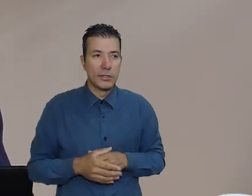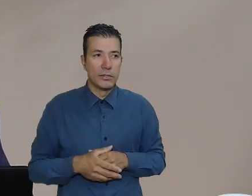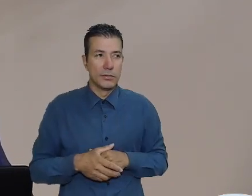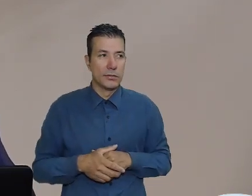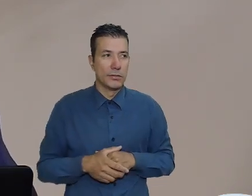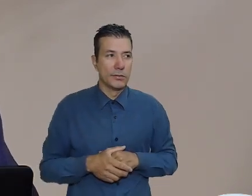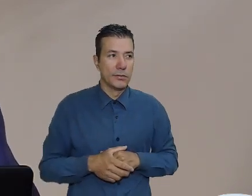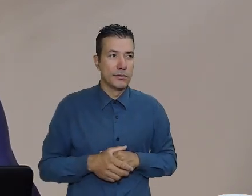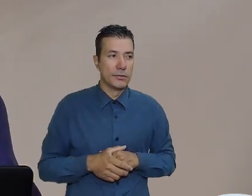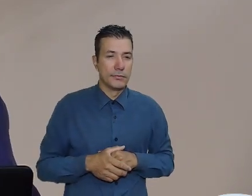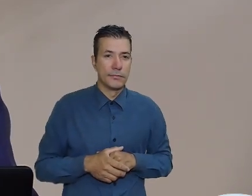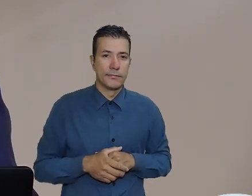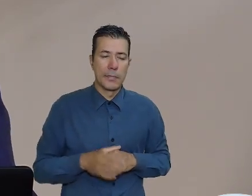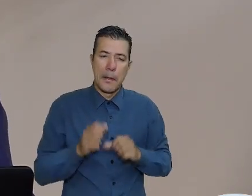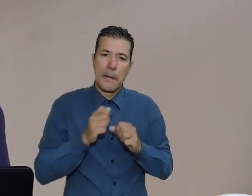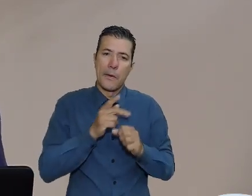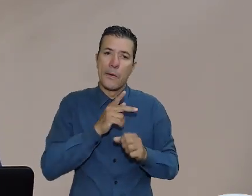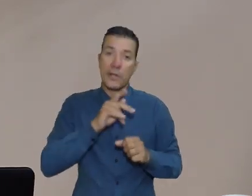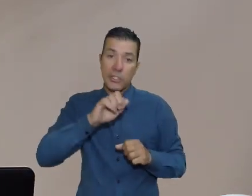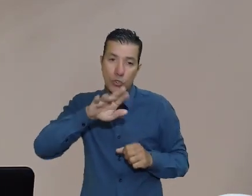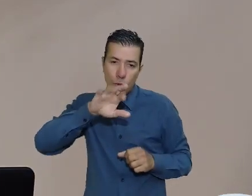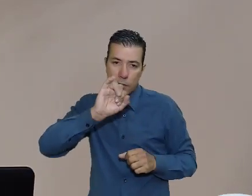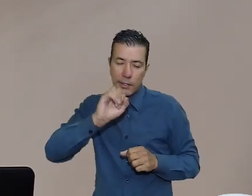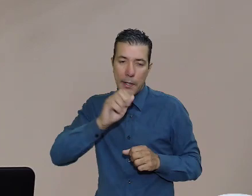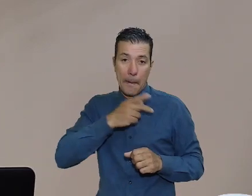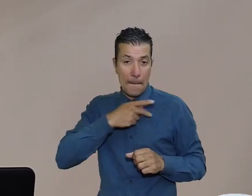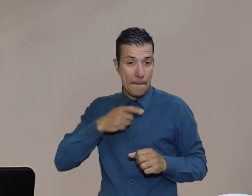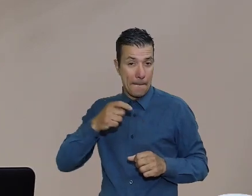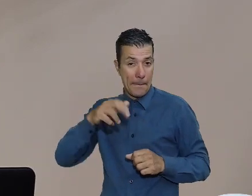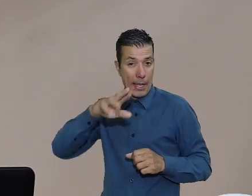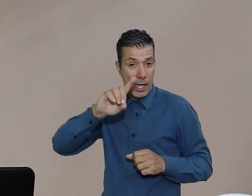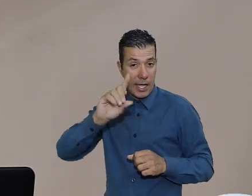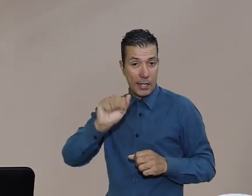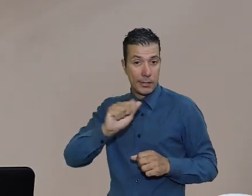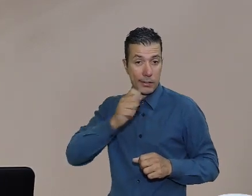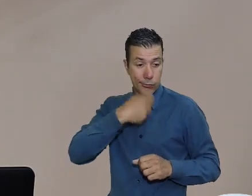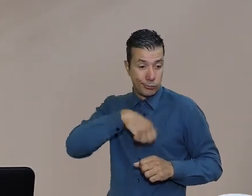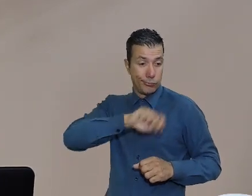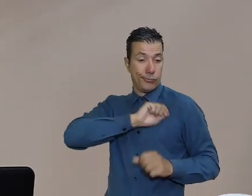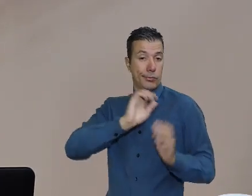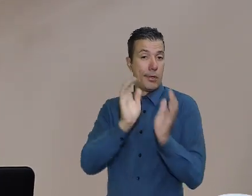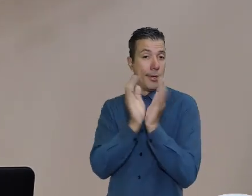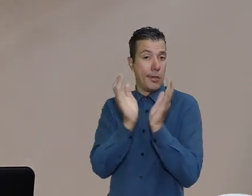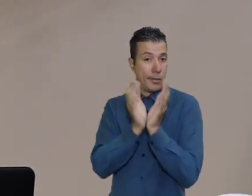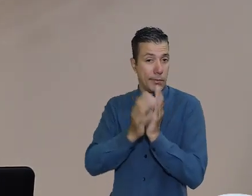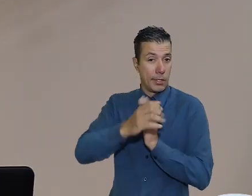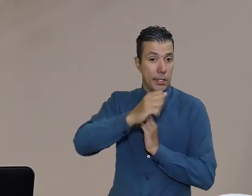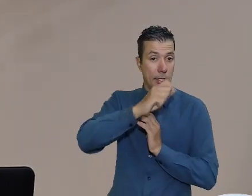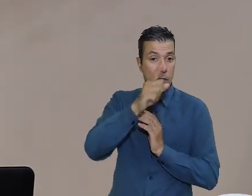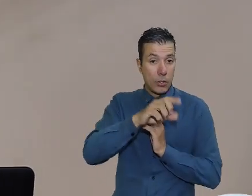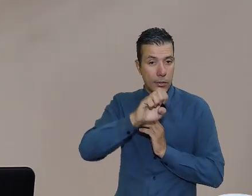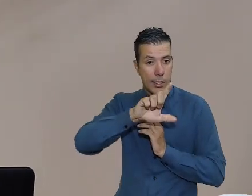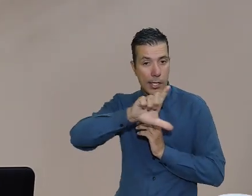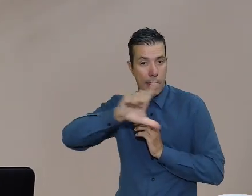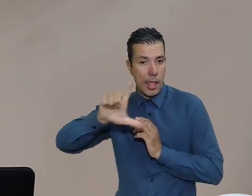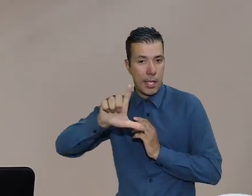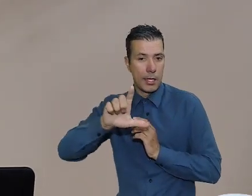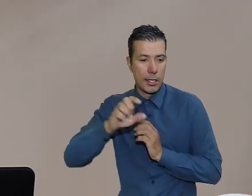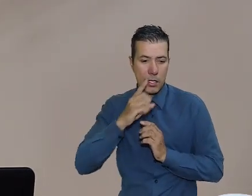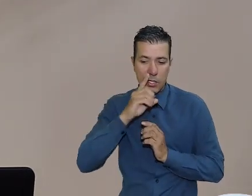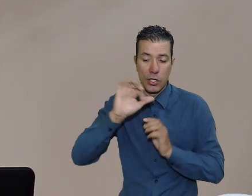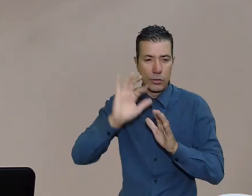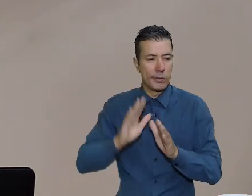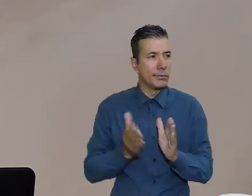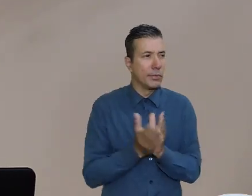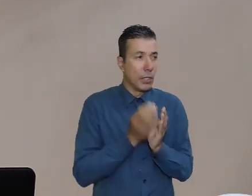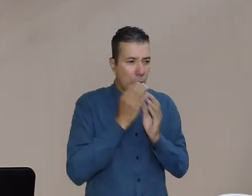pastor Yuri Prada. O pastor Yuri Prada, ele é o pastor da comunidade hispana aqui da Zona Leste. Pastor Yuri, seja bem-vindo, meu